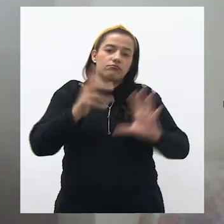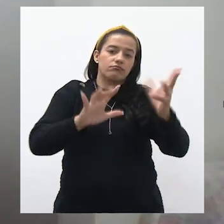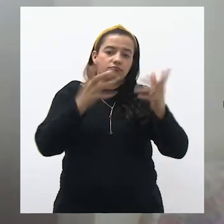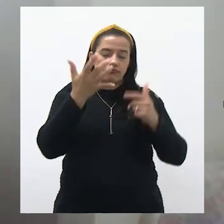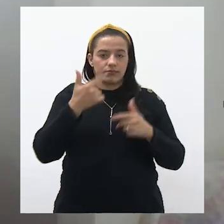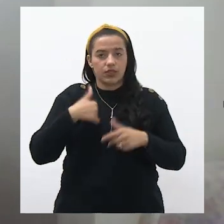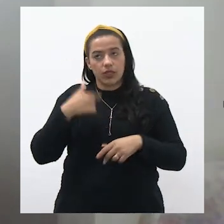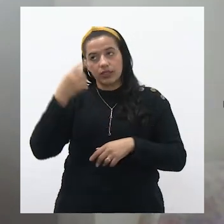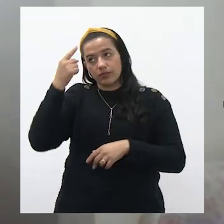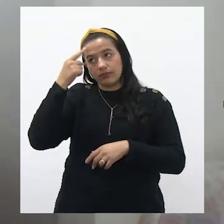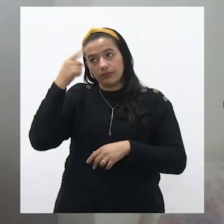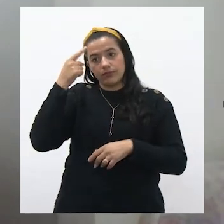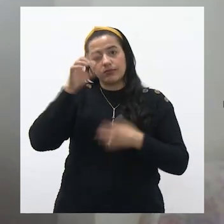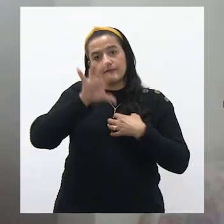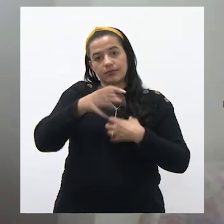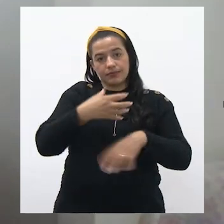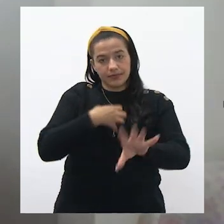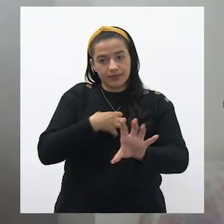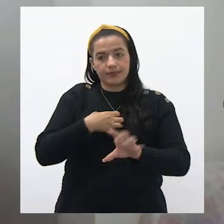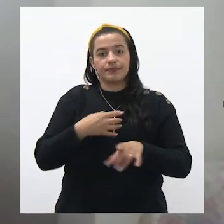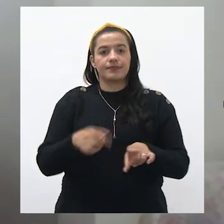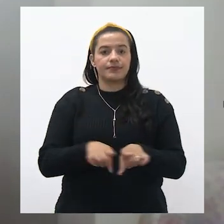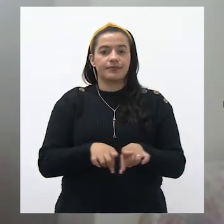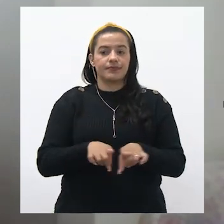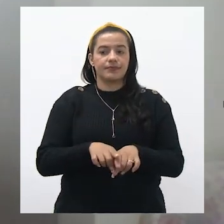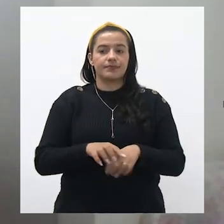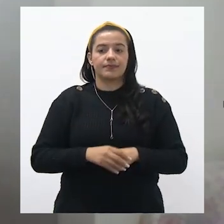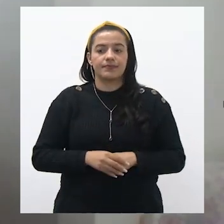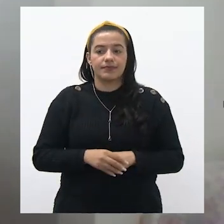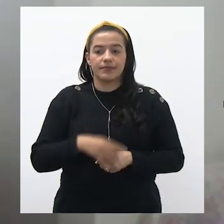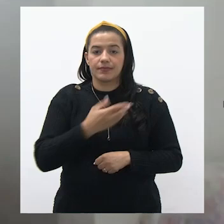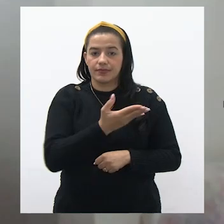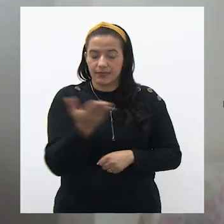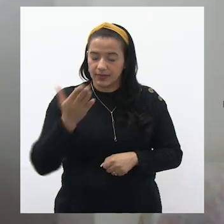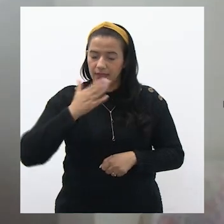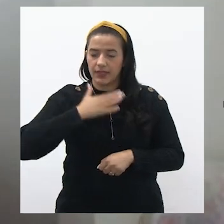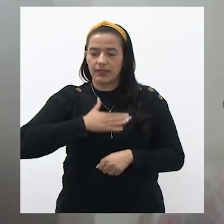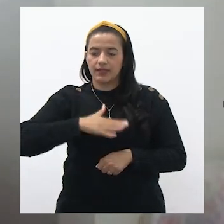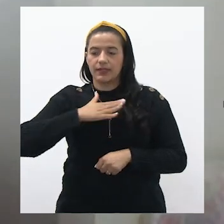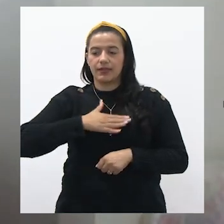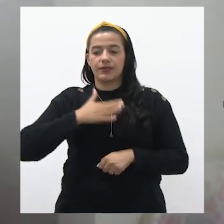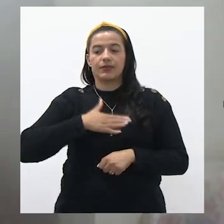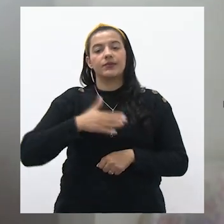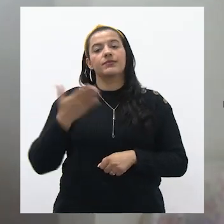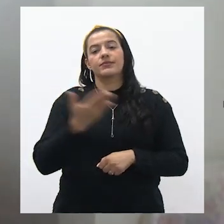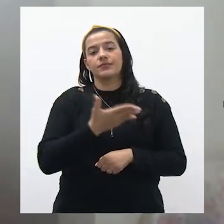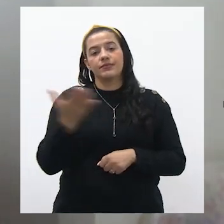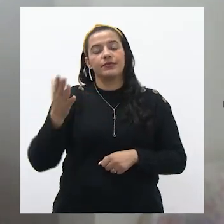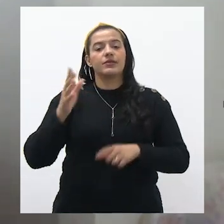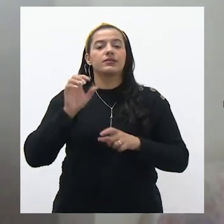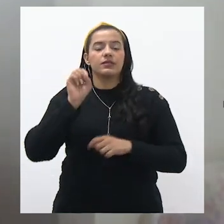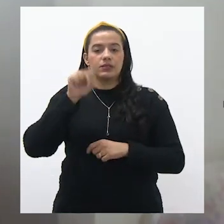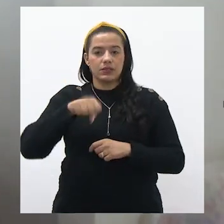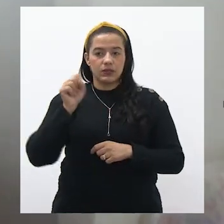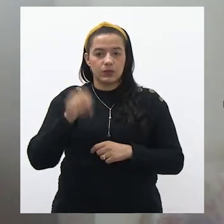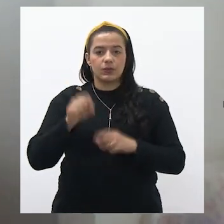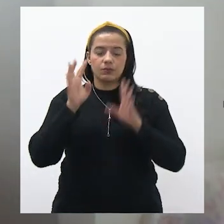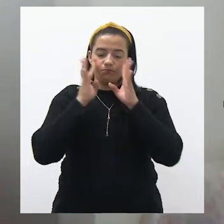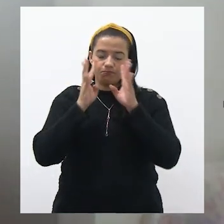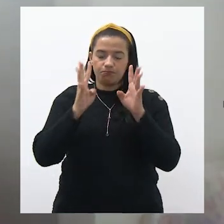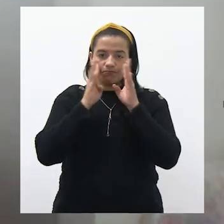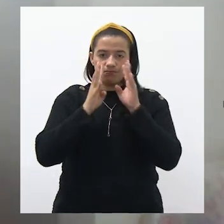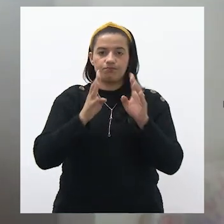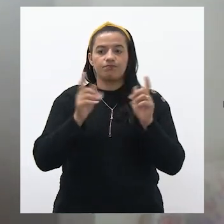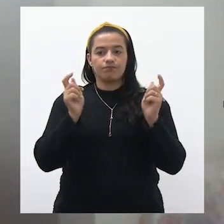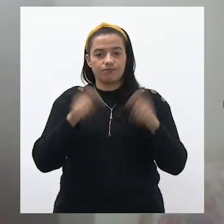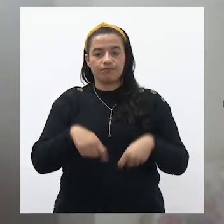esse exercício com muita empatia, tá bom? Podem ficar tranquilos que vocês, de alguma maneira, sim, estão sendo